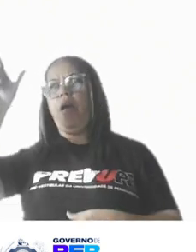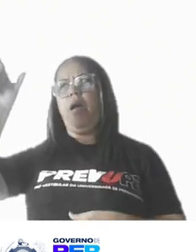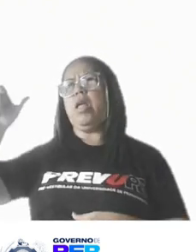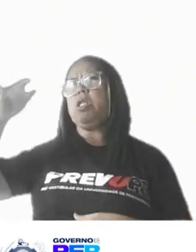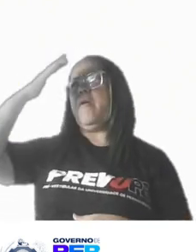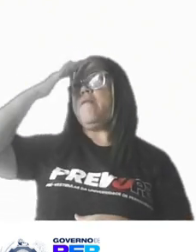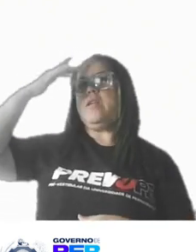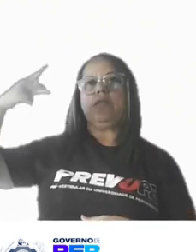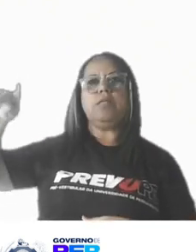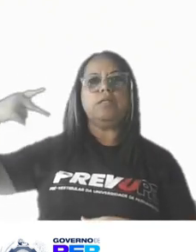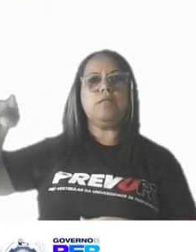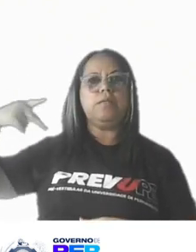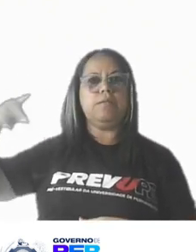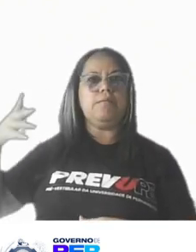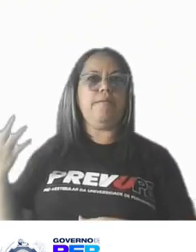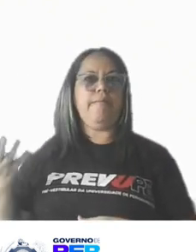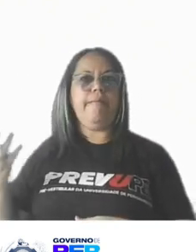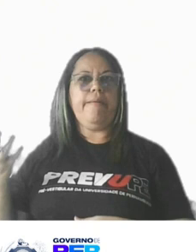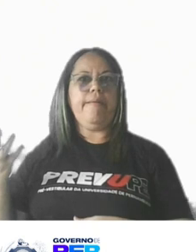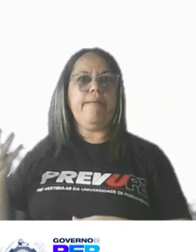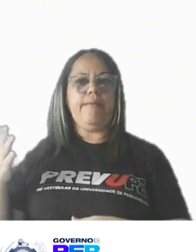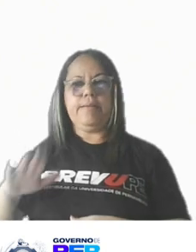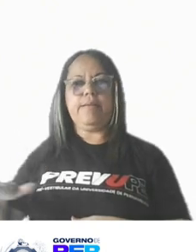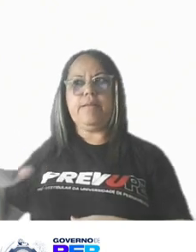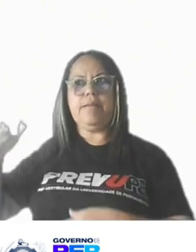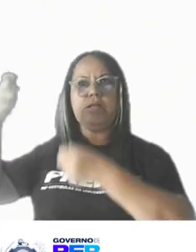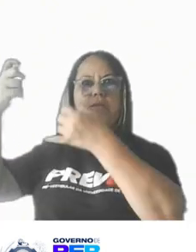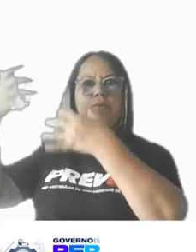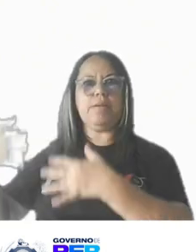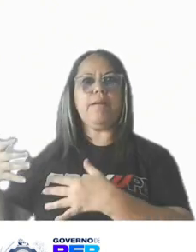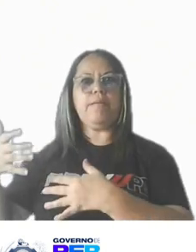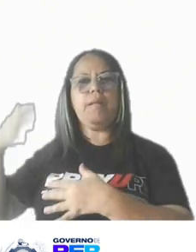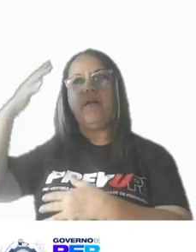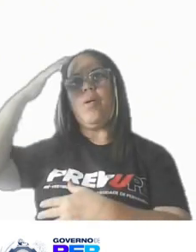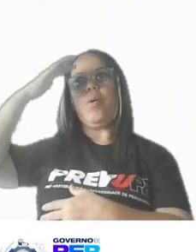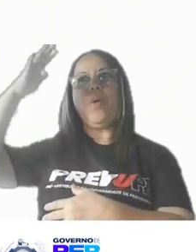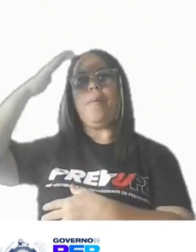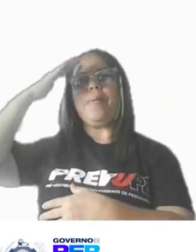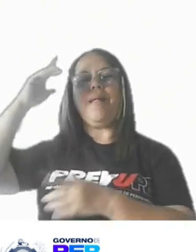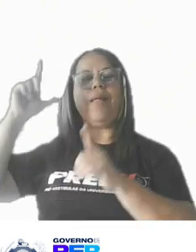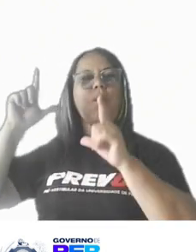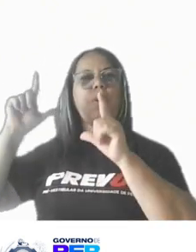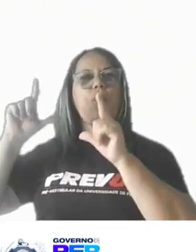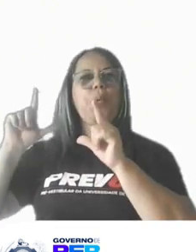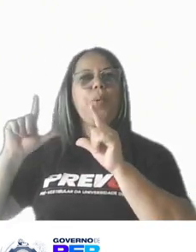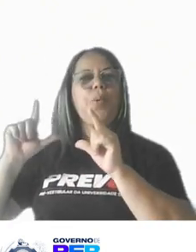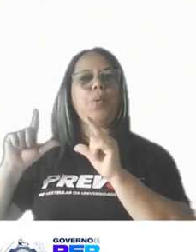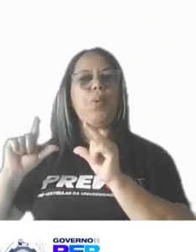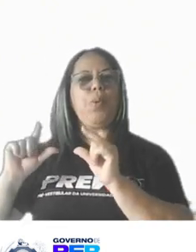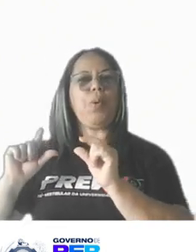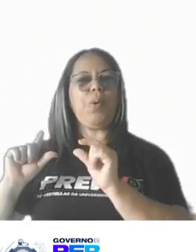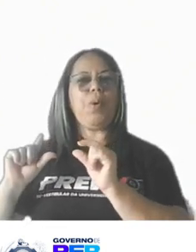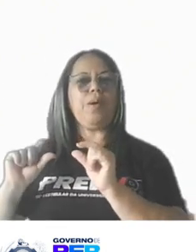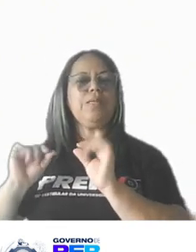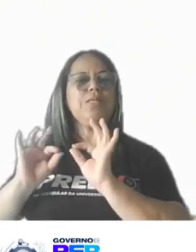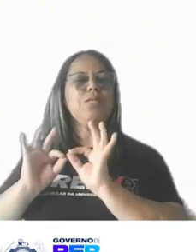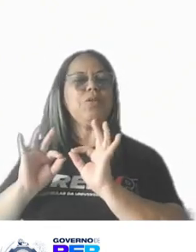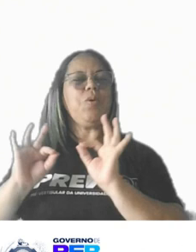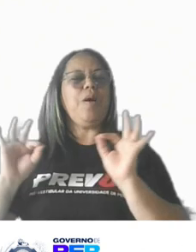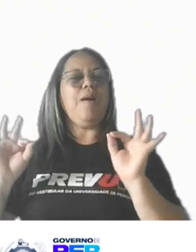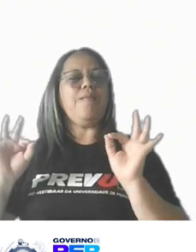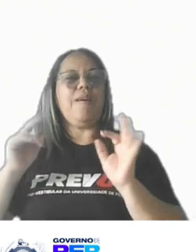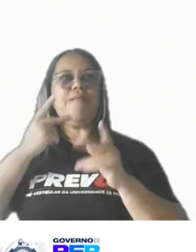inventa lá como venusianozinho, ele está usando o eufemismo para suavizar o discurso. Essa